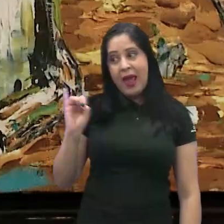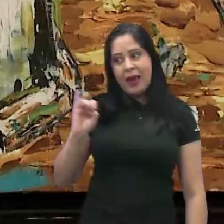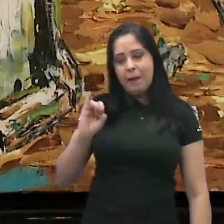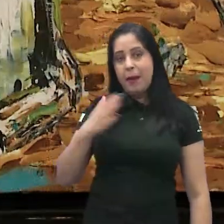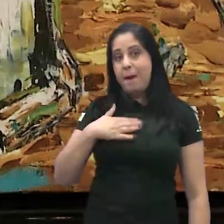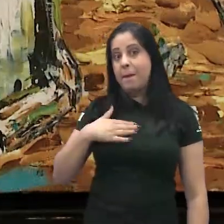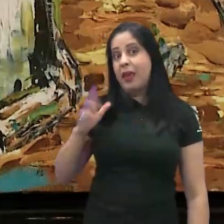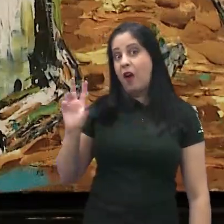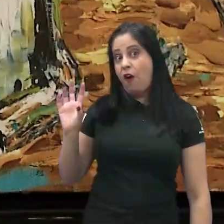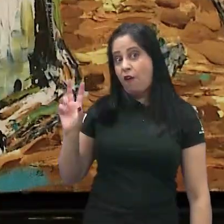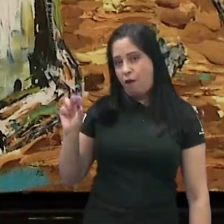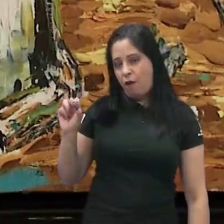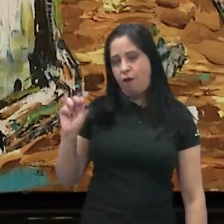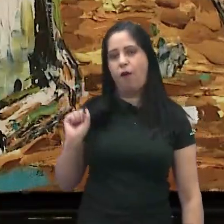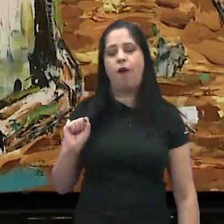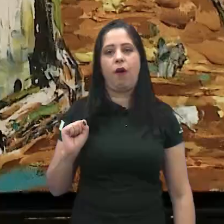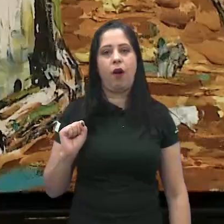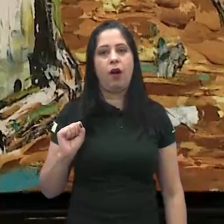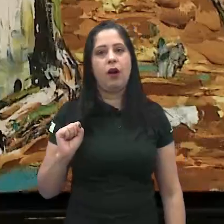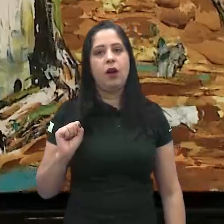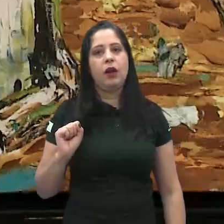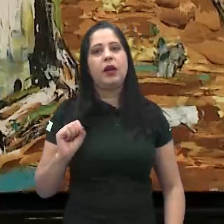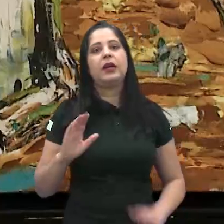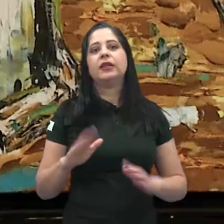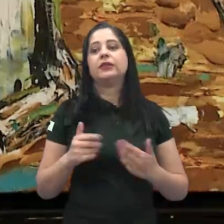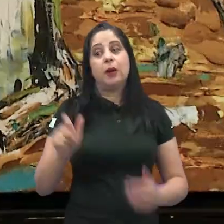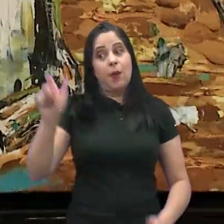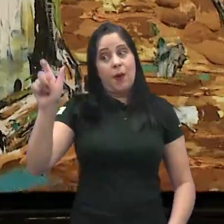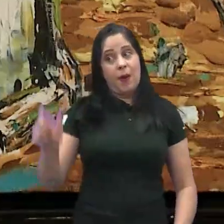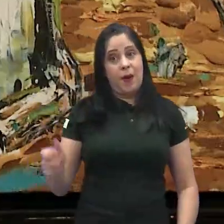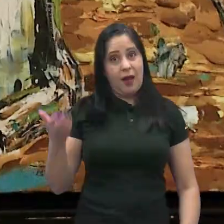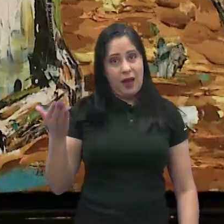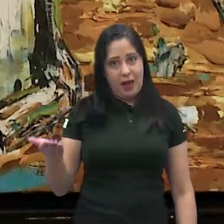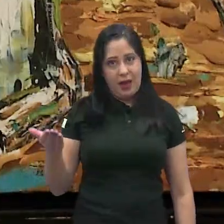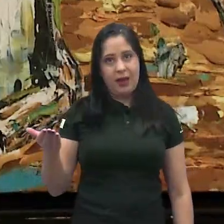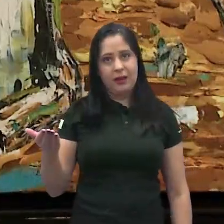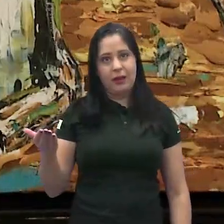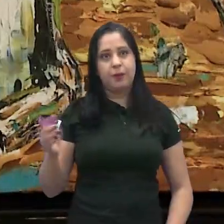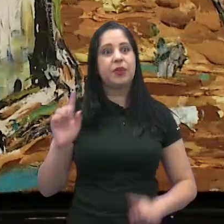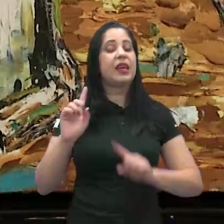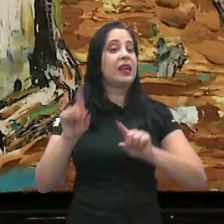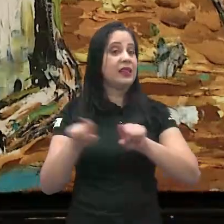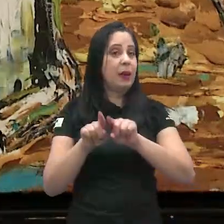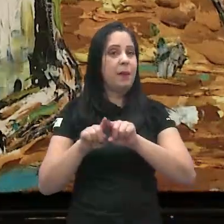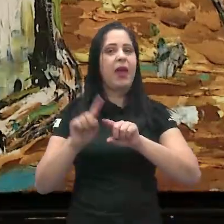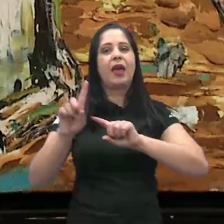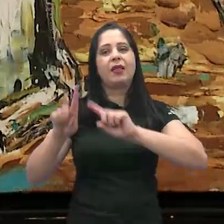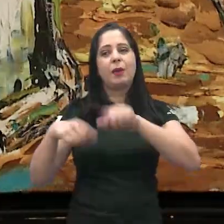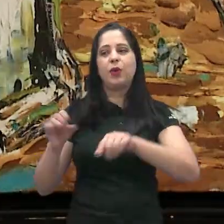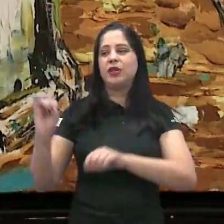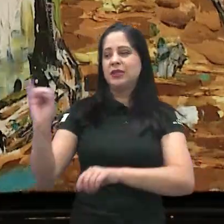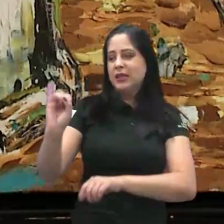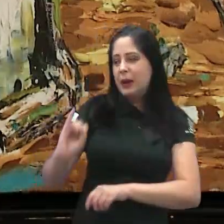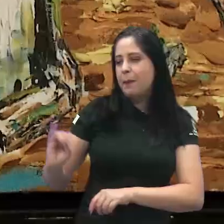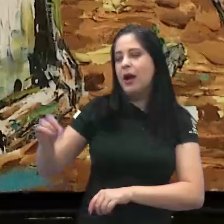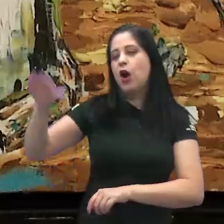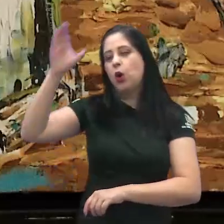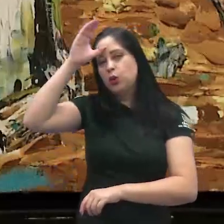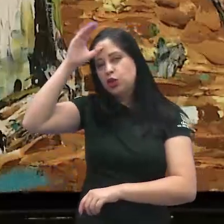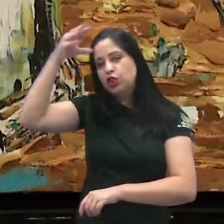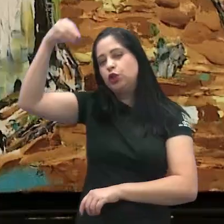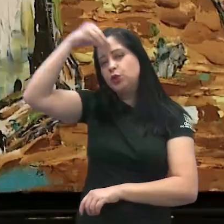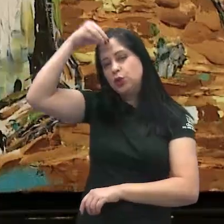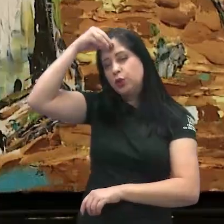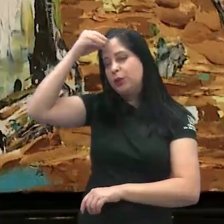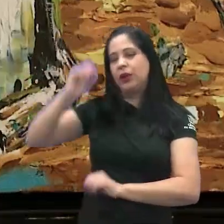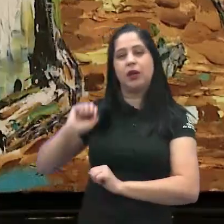pai. E junto com ela, muitos outros familiares, irmãos, tios, depois